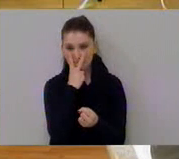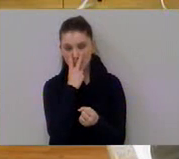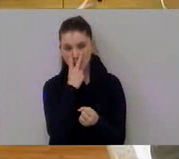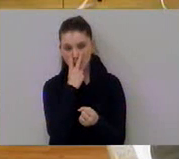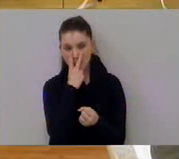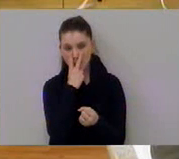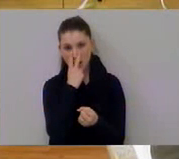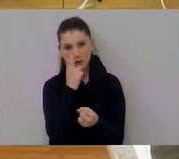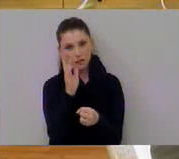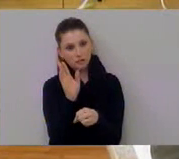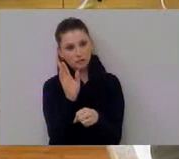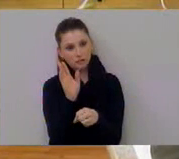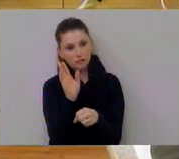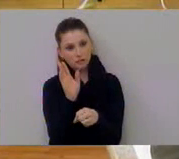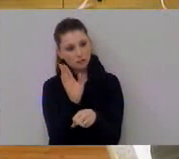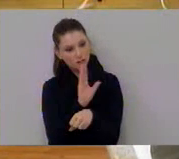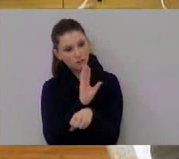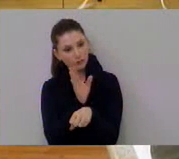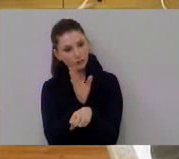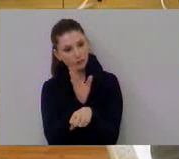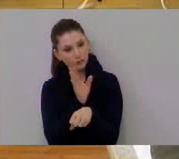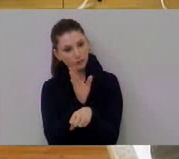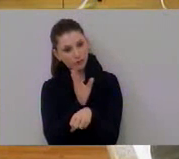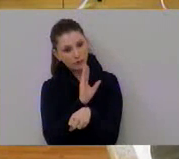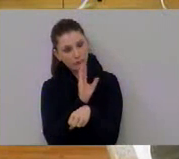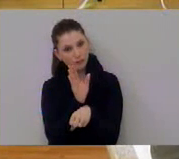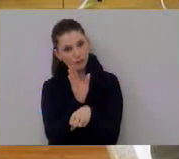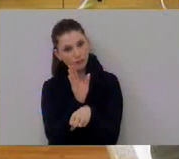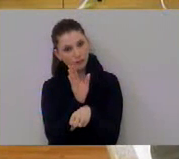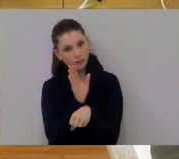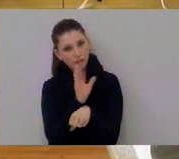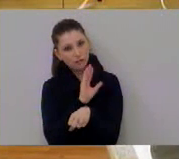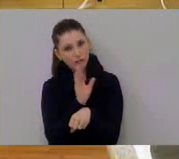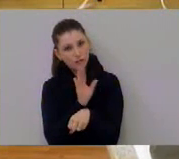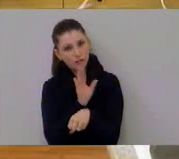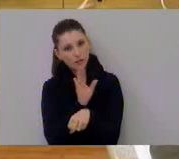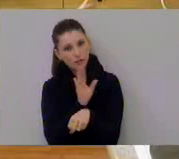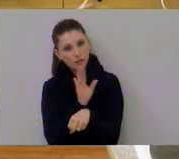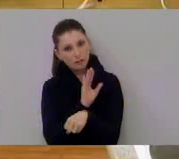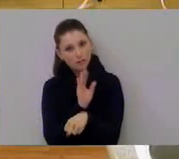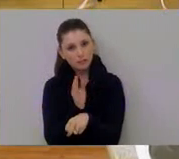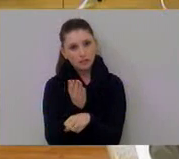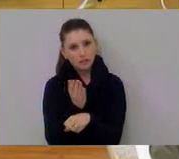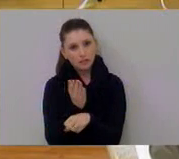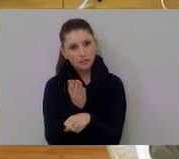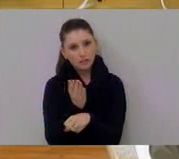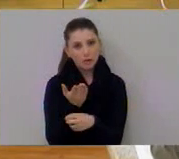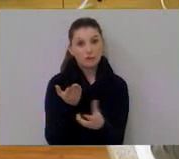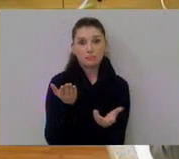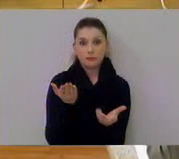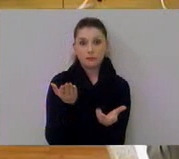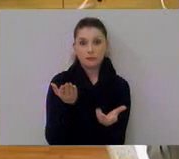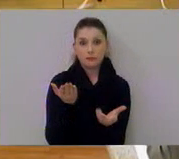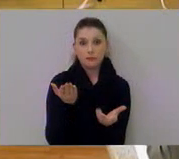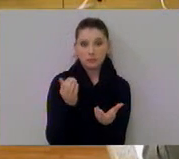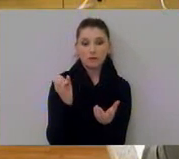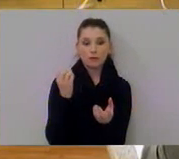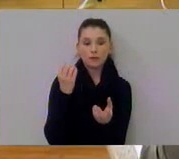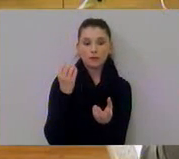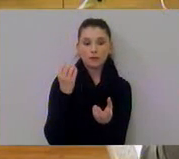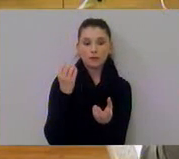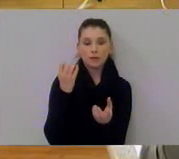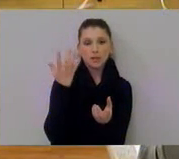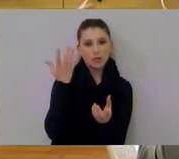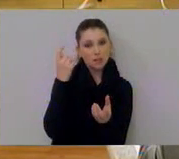que jamais aconteciam em outra cidade e que daqui a pouco